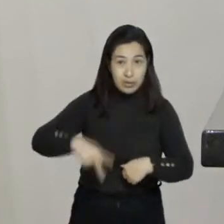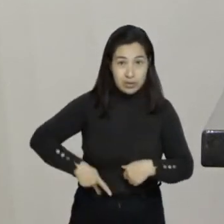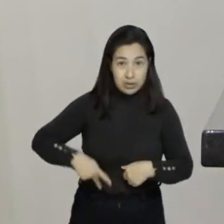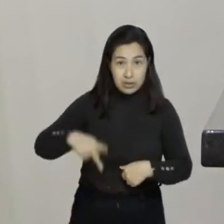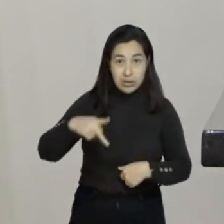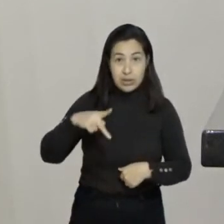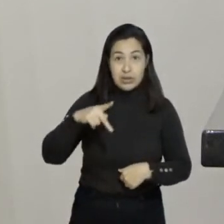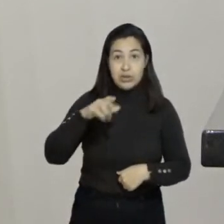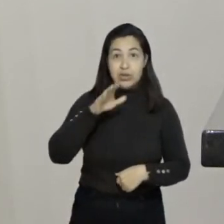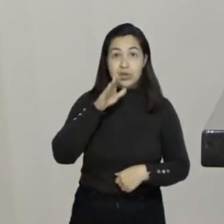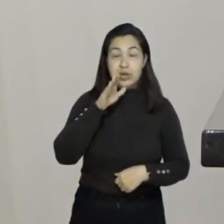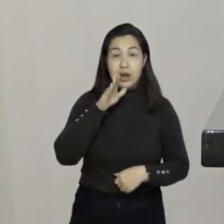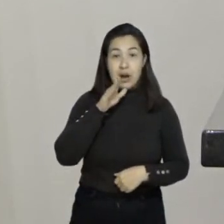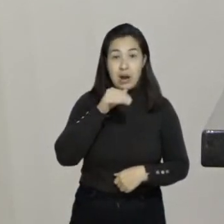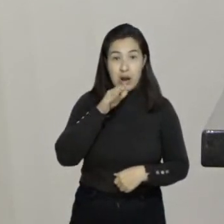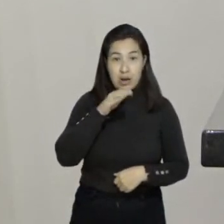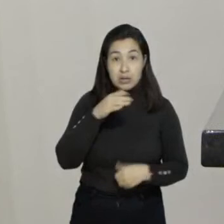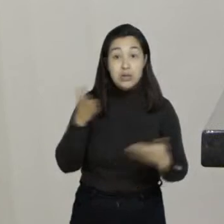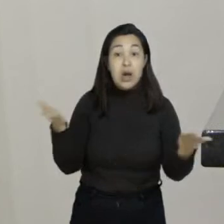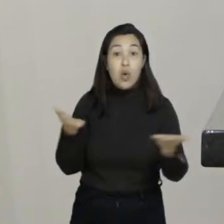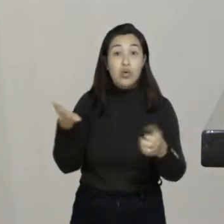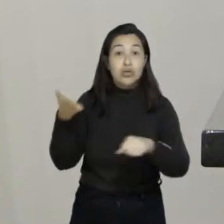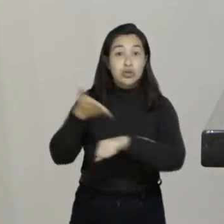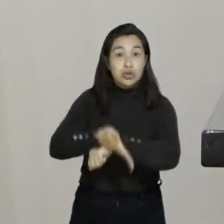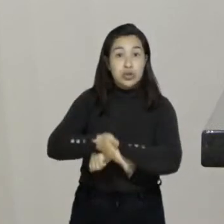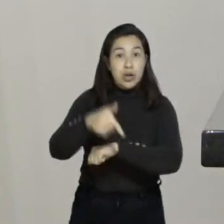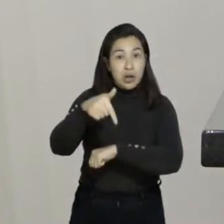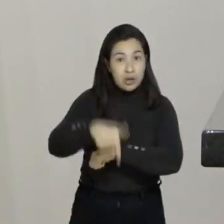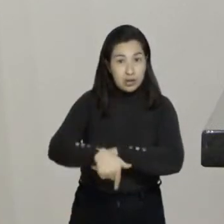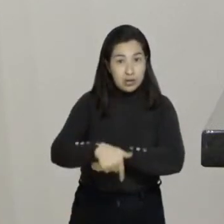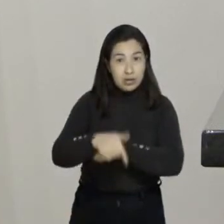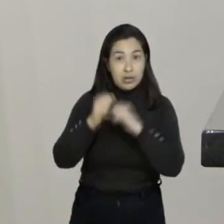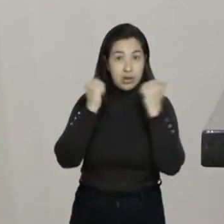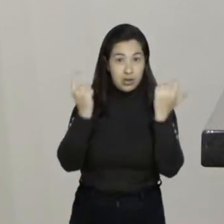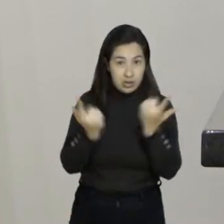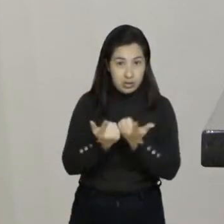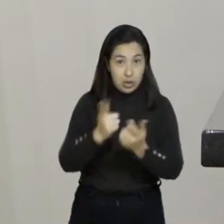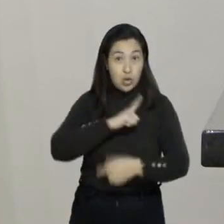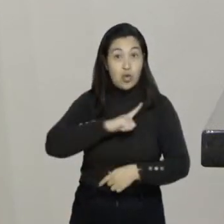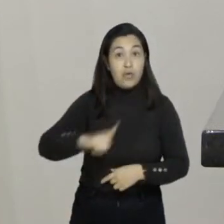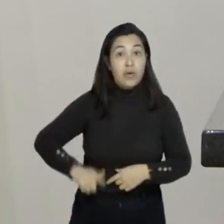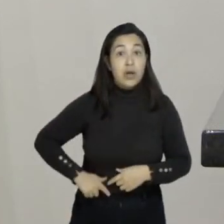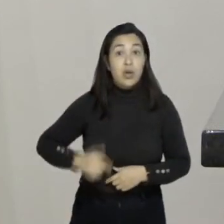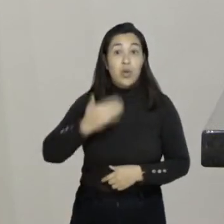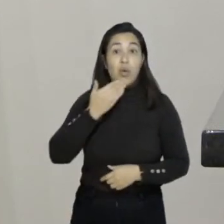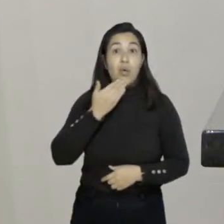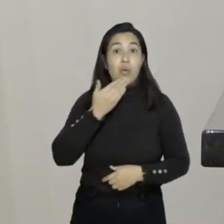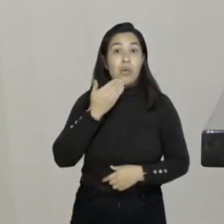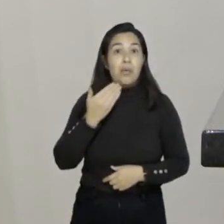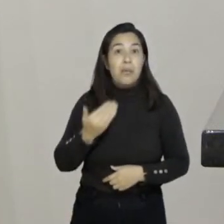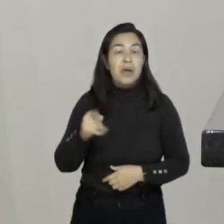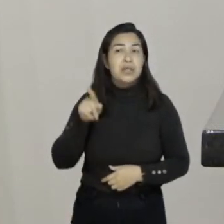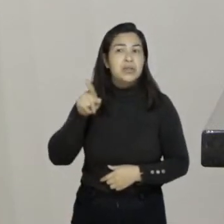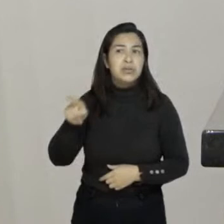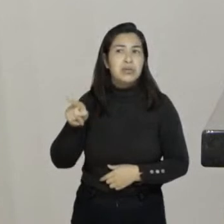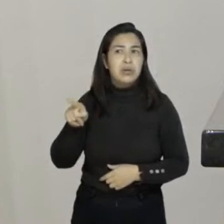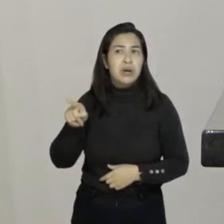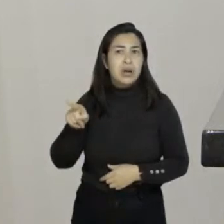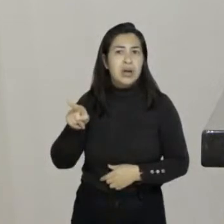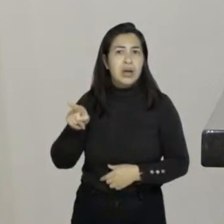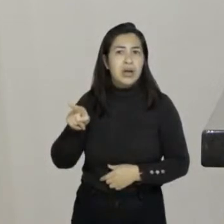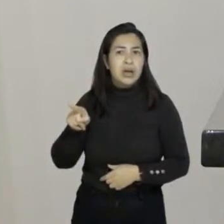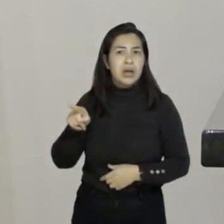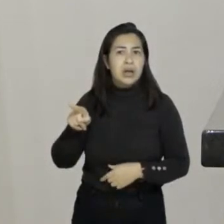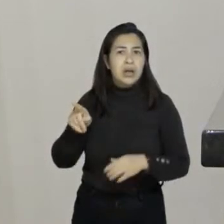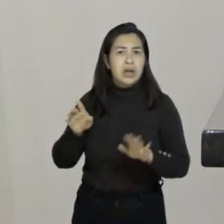viro hoje aqui para casa e o governador ligou pedindo para que ele não saísse de lá nesse momento eu entendi